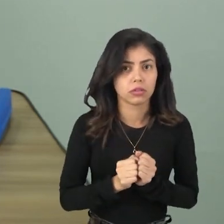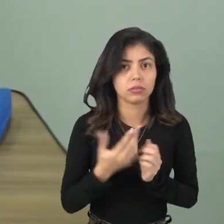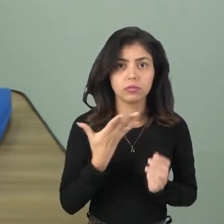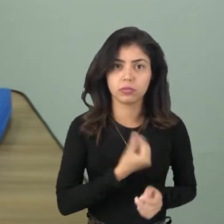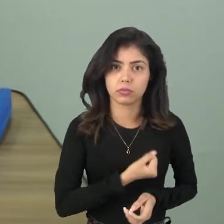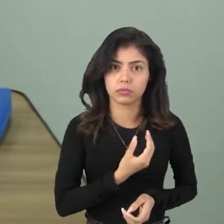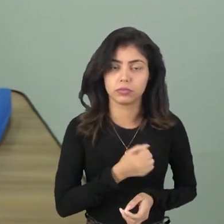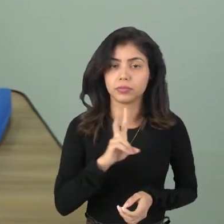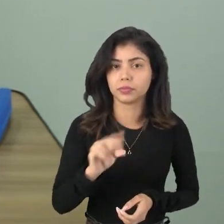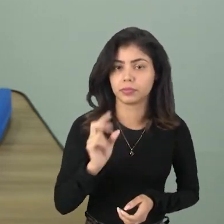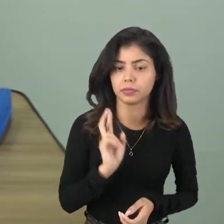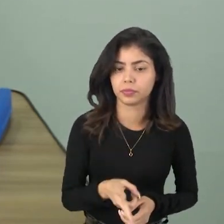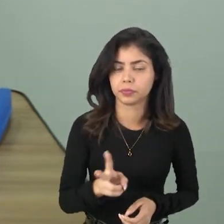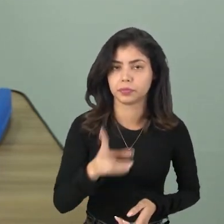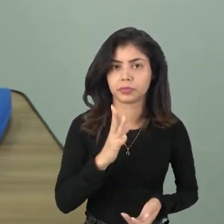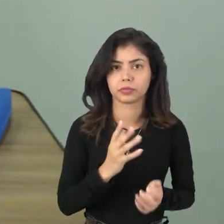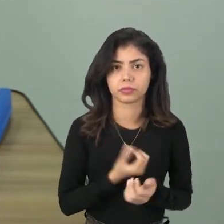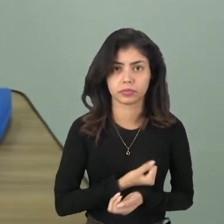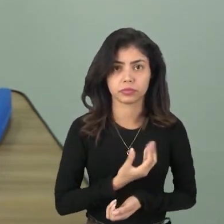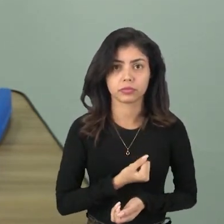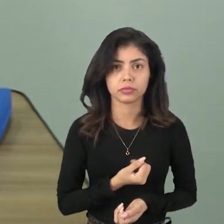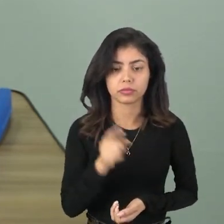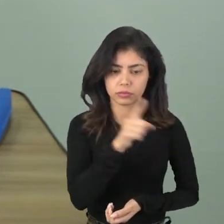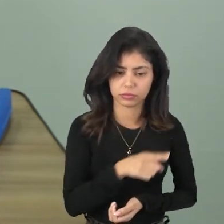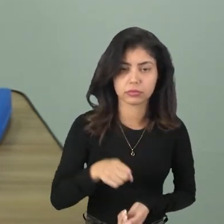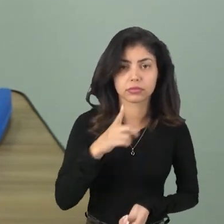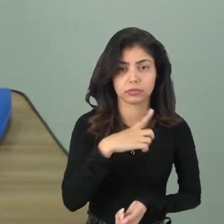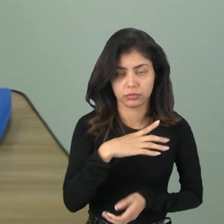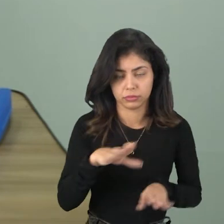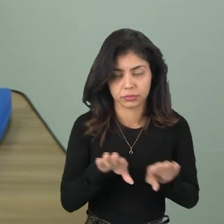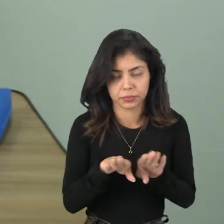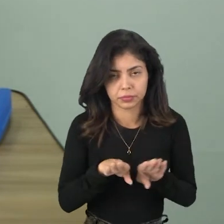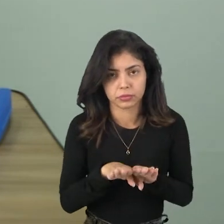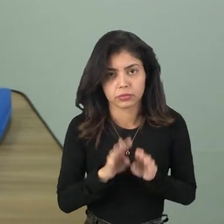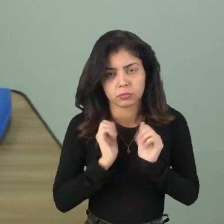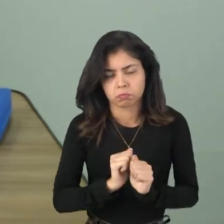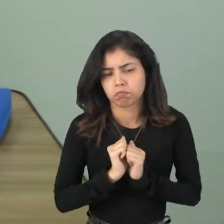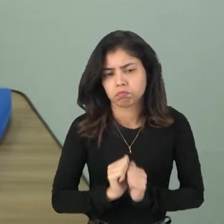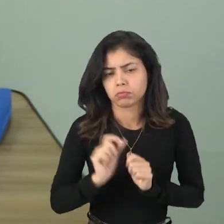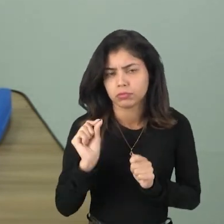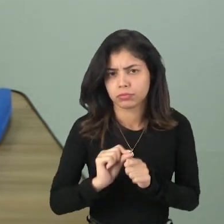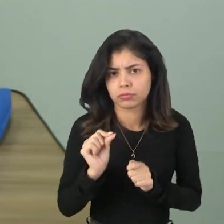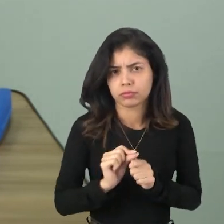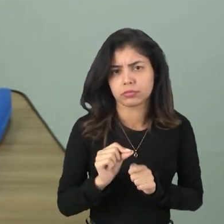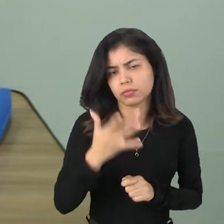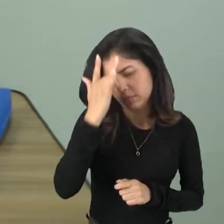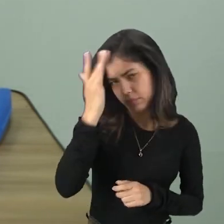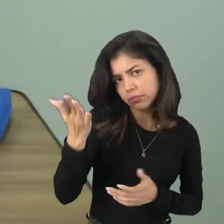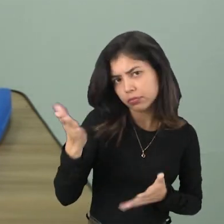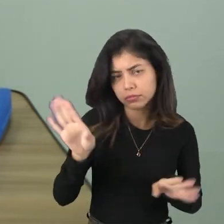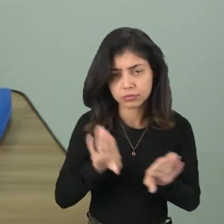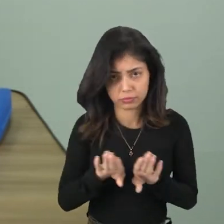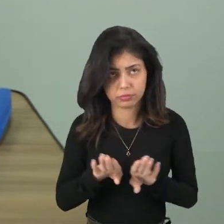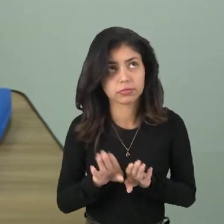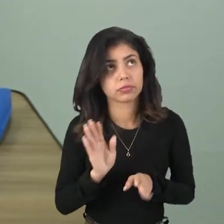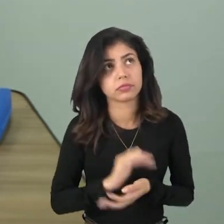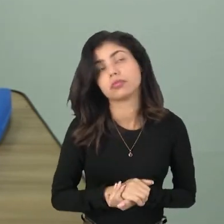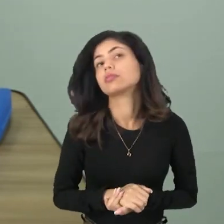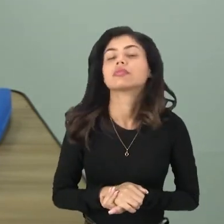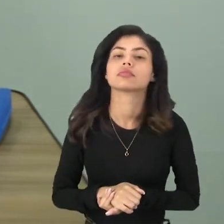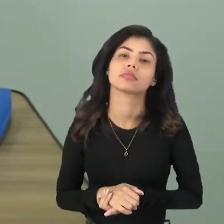juntar esses dois números vai também virar um número inteiro o número Redondo né que que eu posso fazer vai ficar mais fácil o